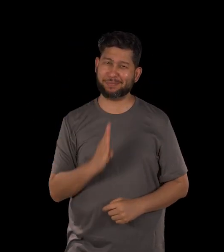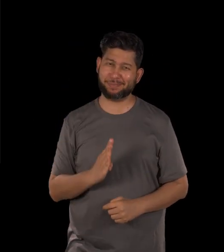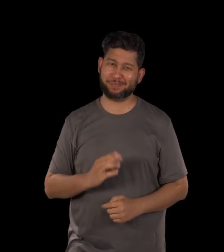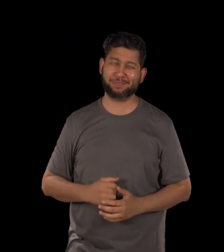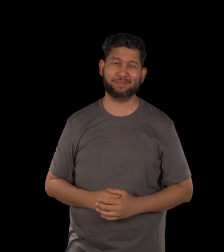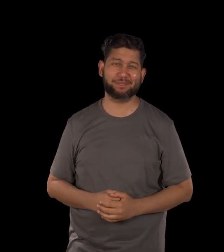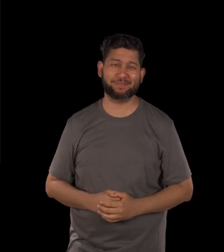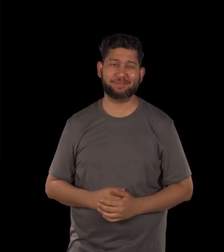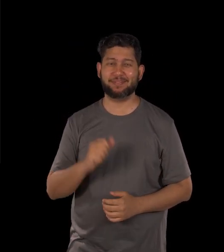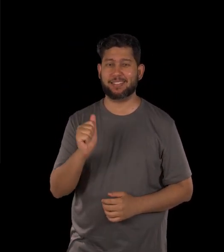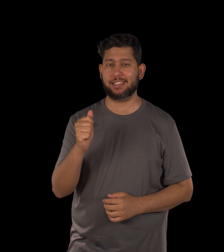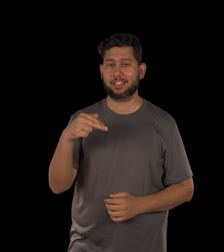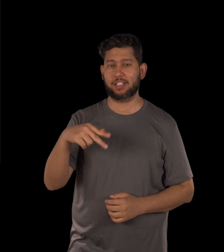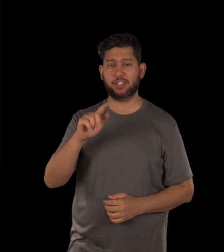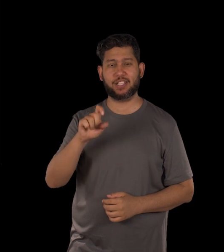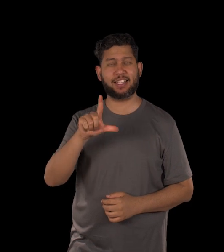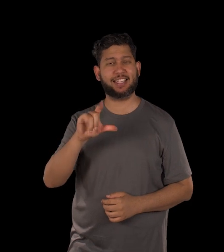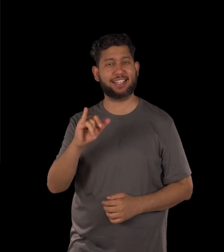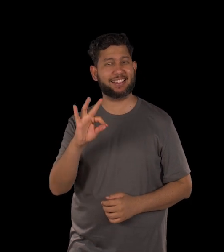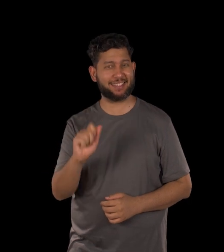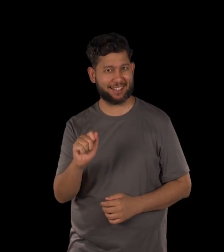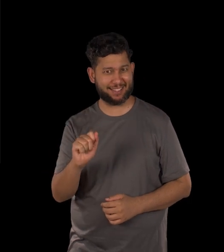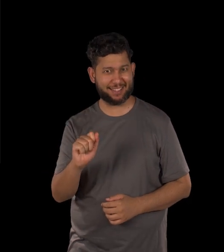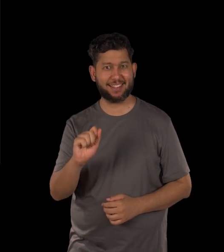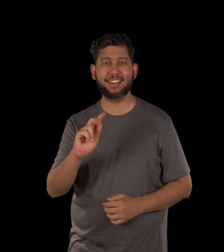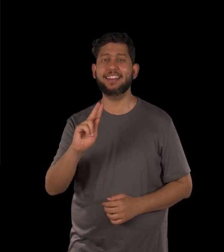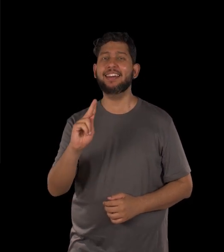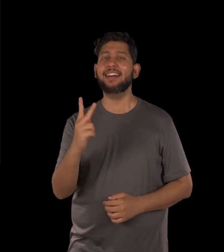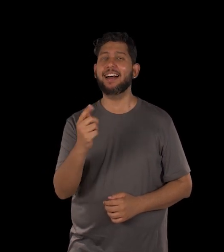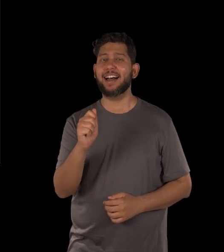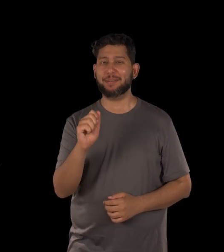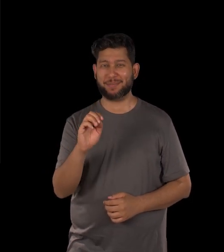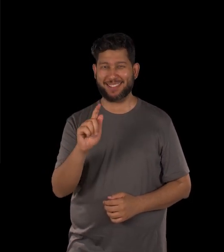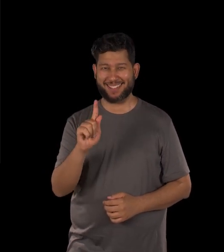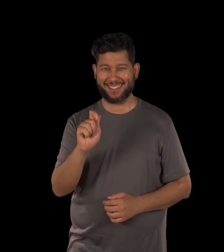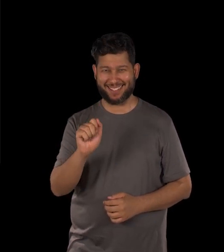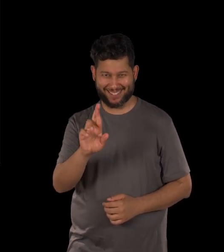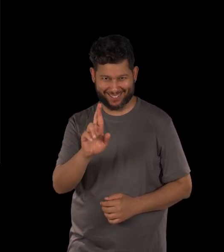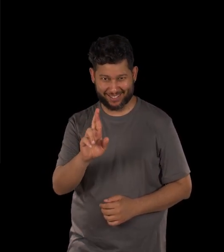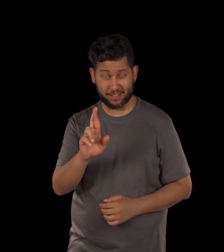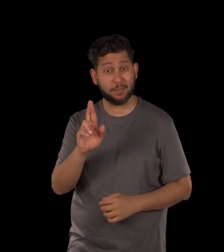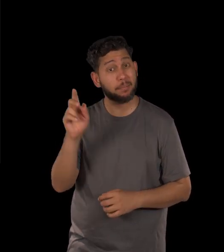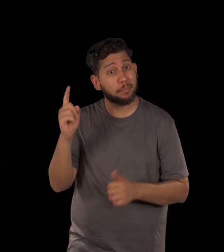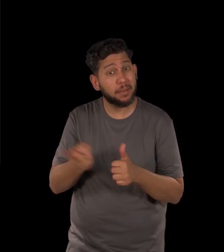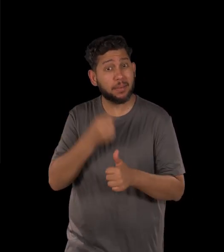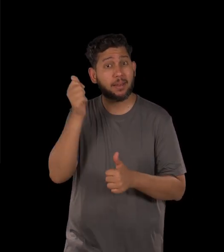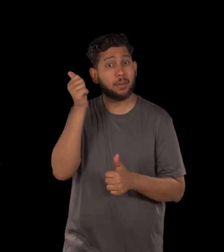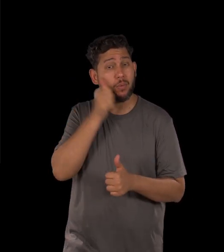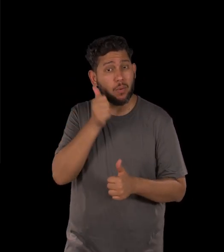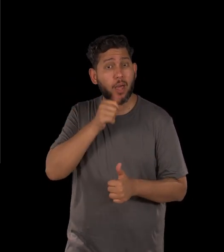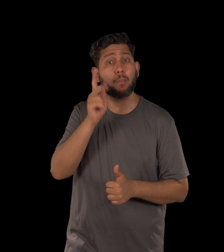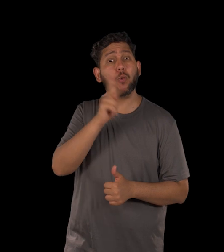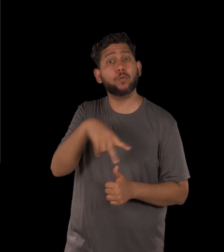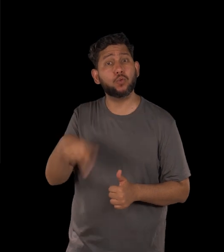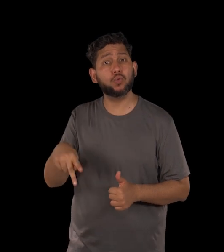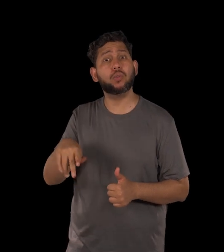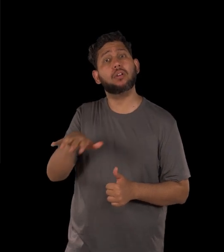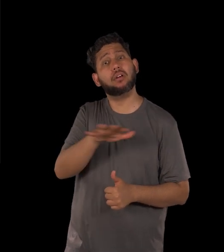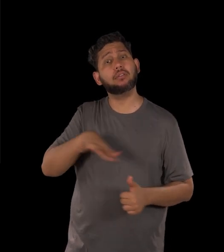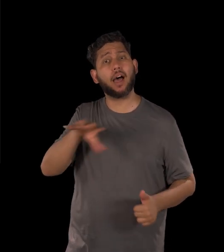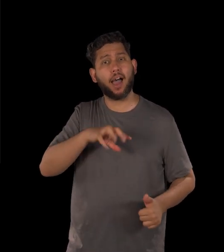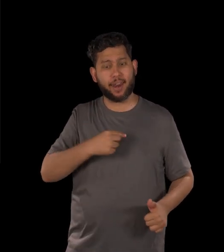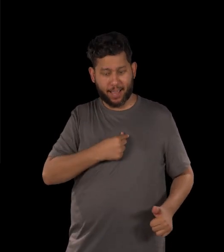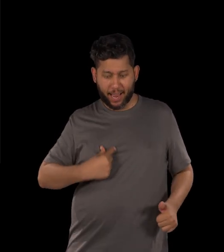Angelita Abd-Gama foi a primeira mulher a se tornar professora titular do Departamento de Gastroenterologia